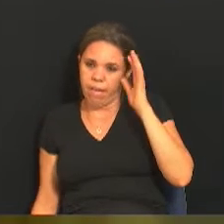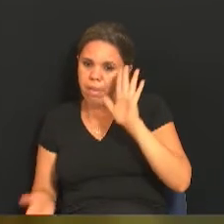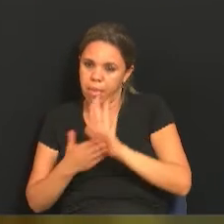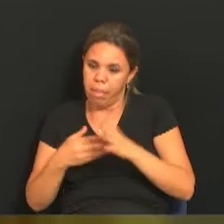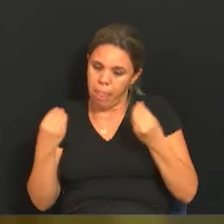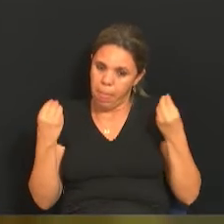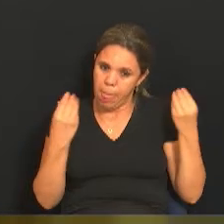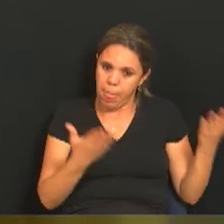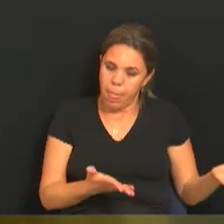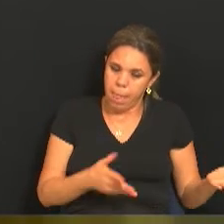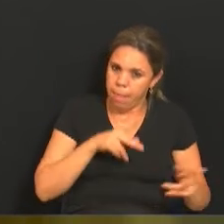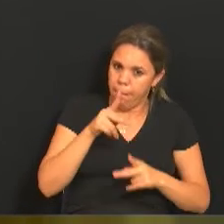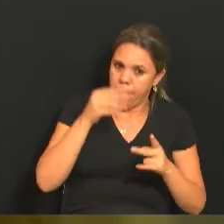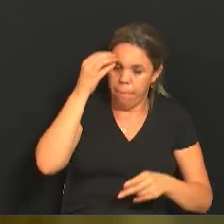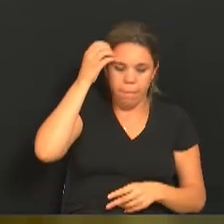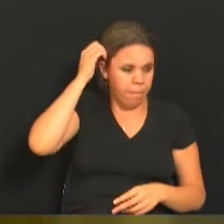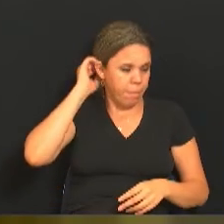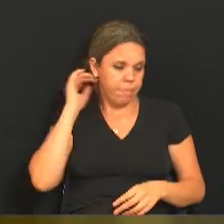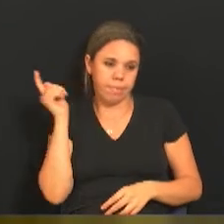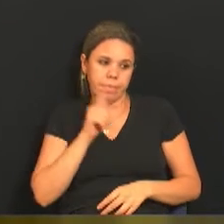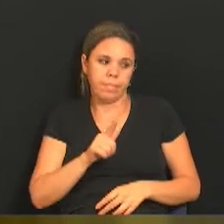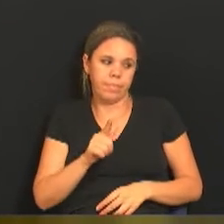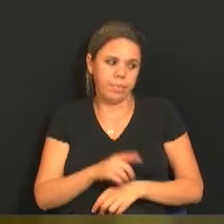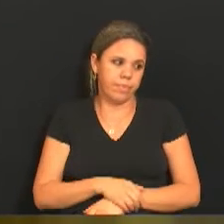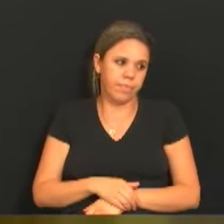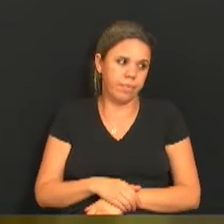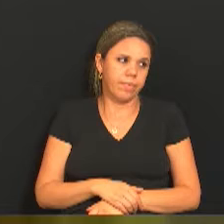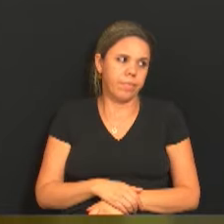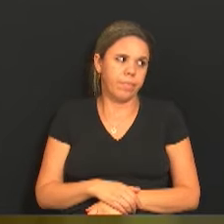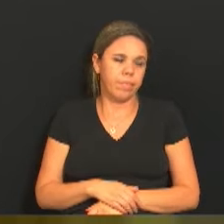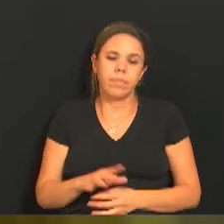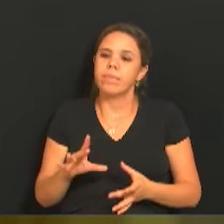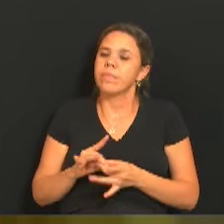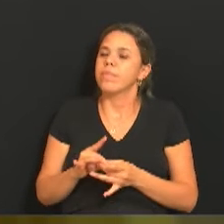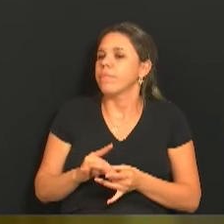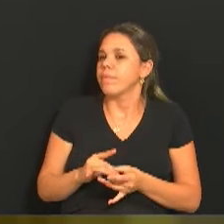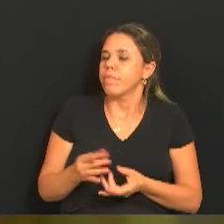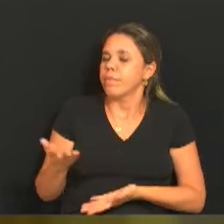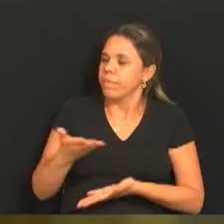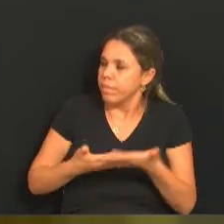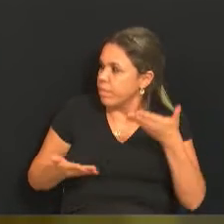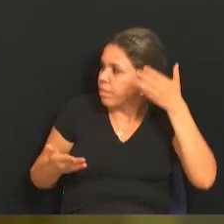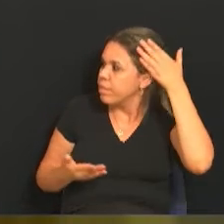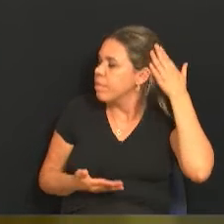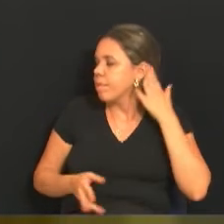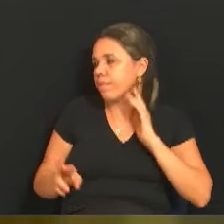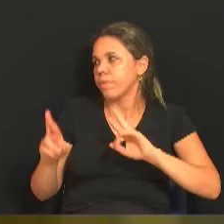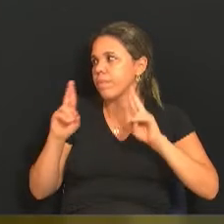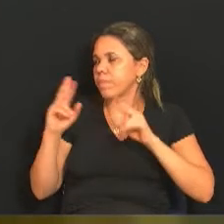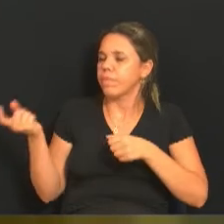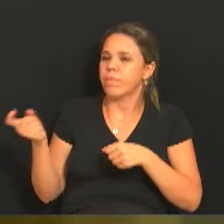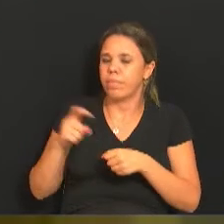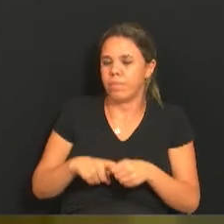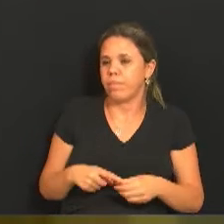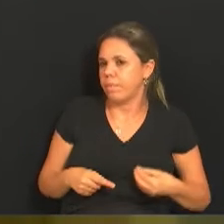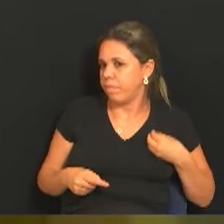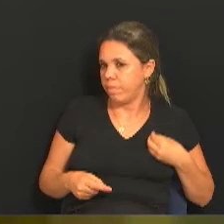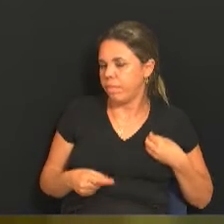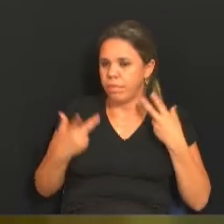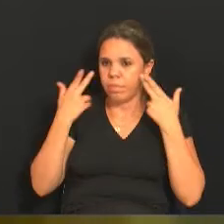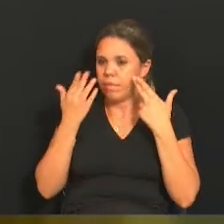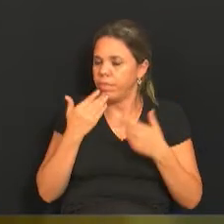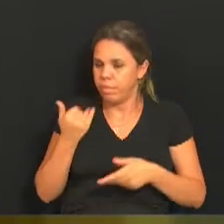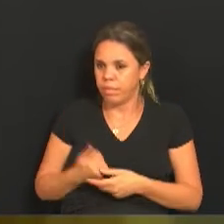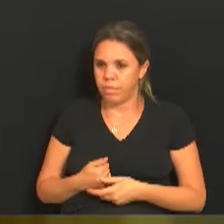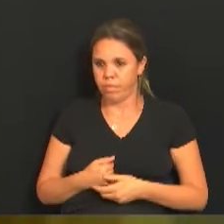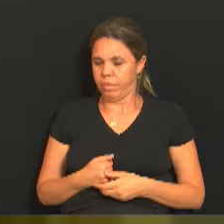para que essas pessoas consigam, né, ter um mínimo de organização para retomar a sua vida. A alimentação é uma